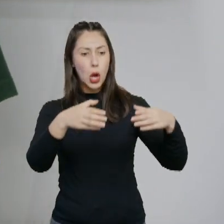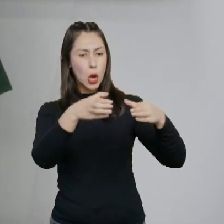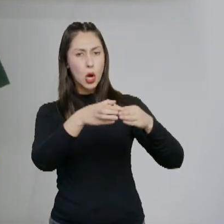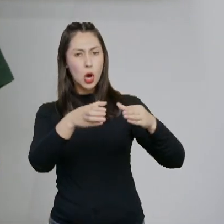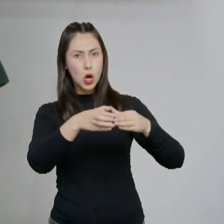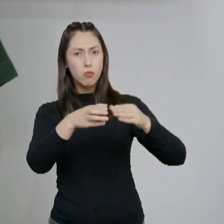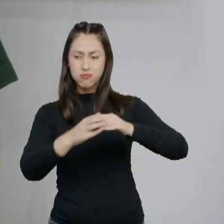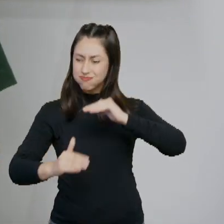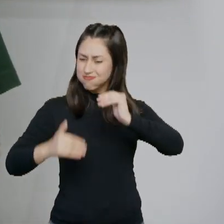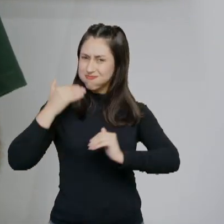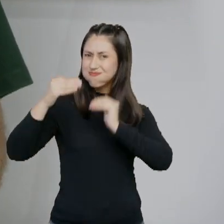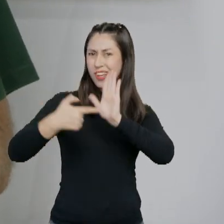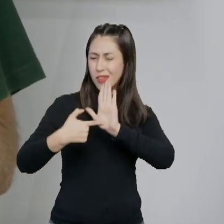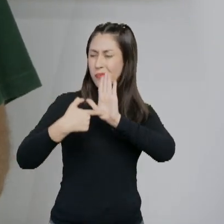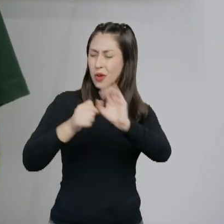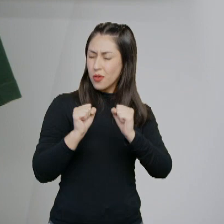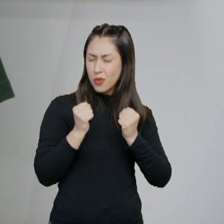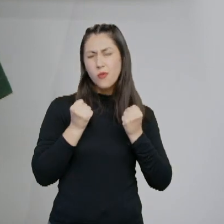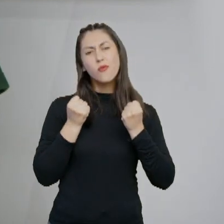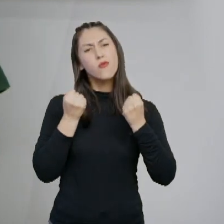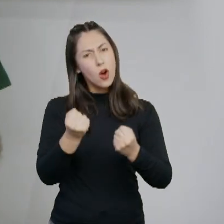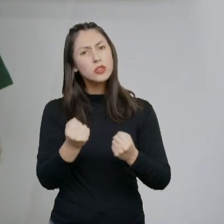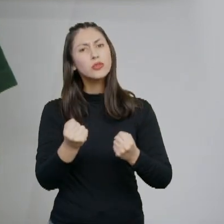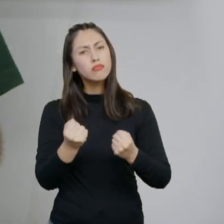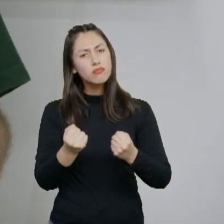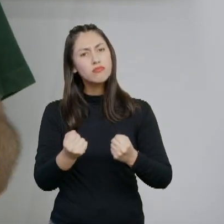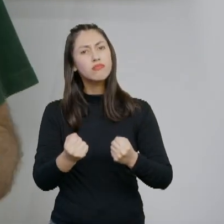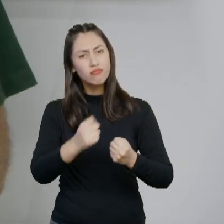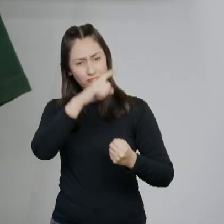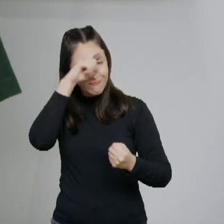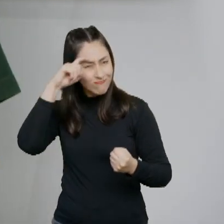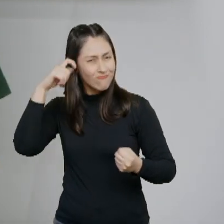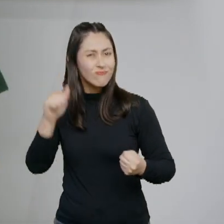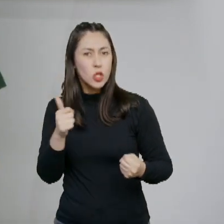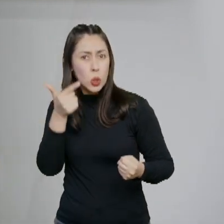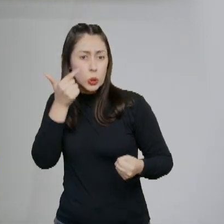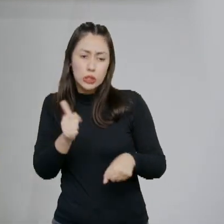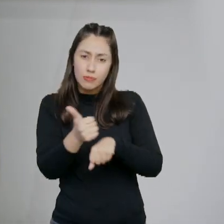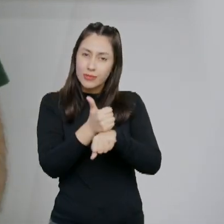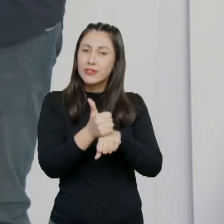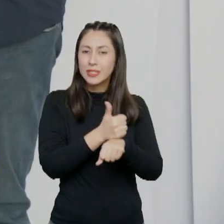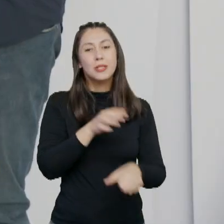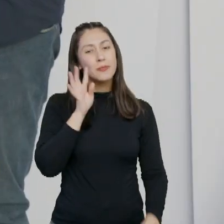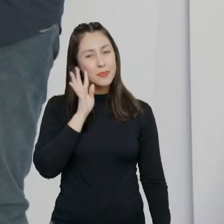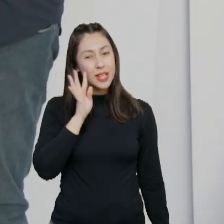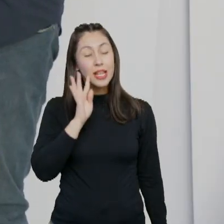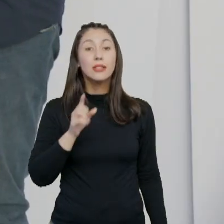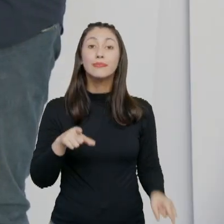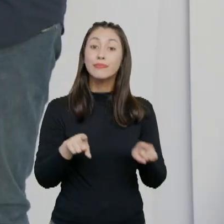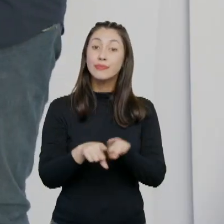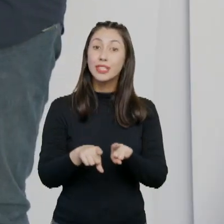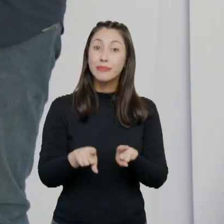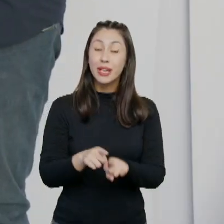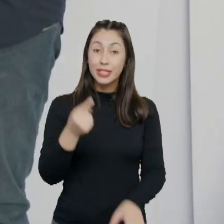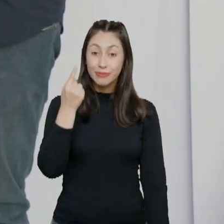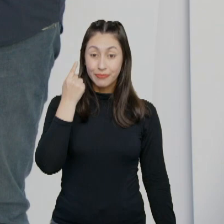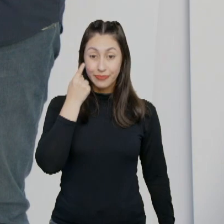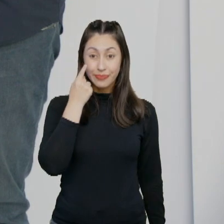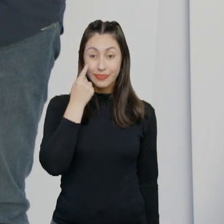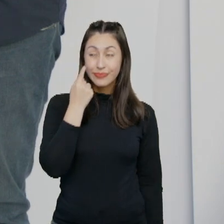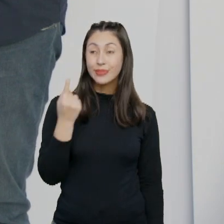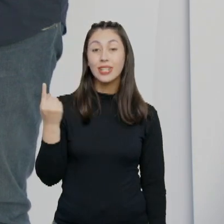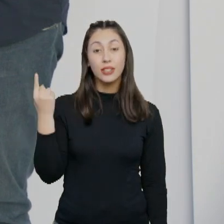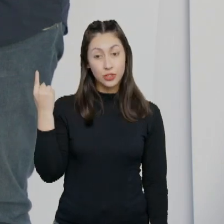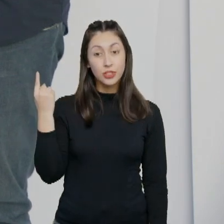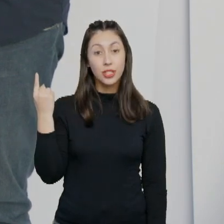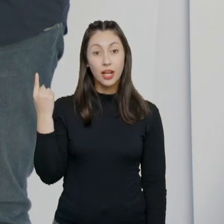né? Querendo mostrar serviço, querendo subir aos profissionais, virar profissional. Então vai ser muito bacana. Vamos dar uma olhadinha aqui então na